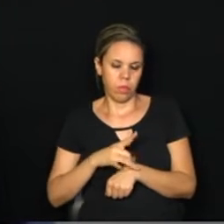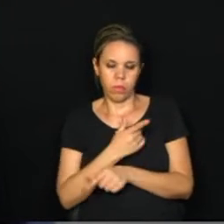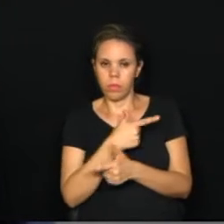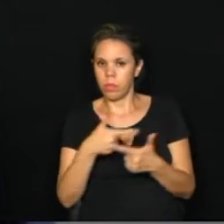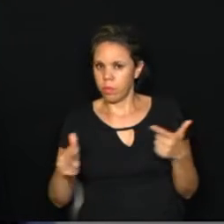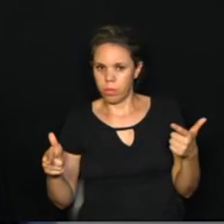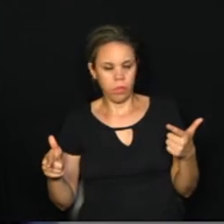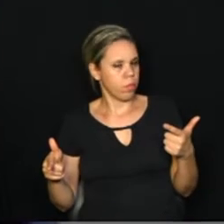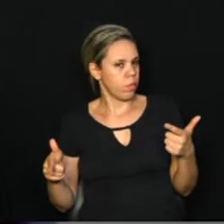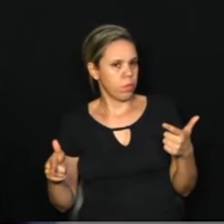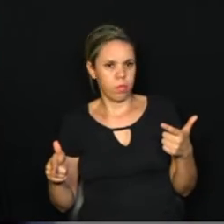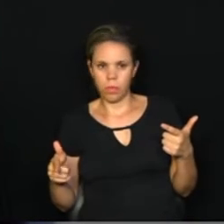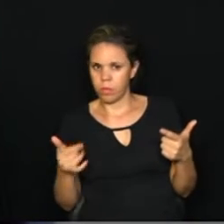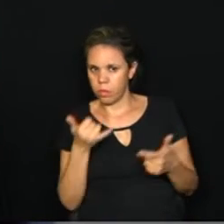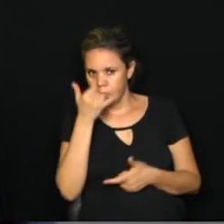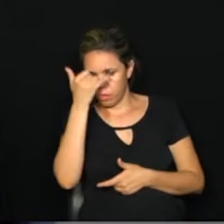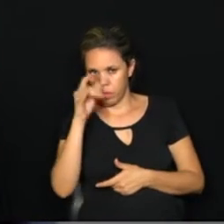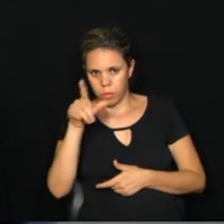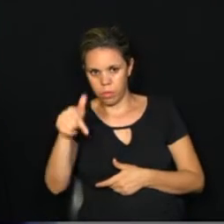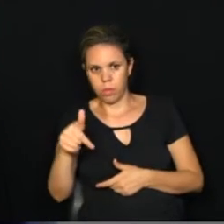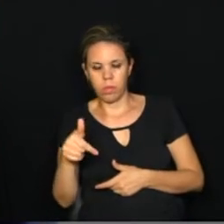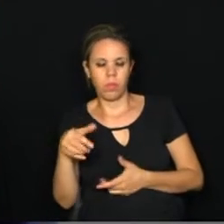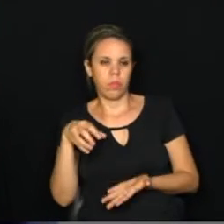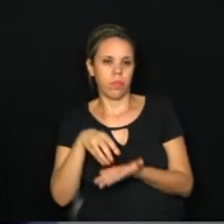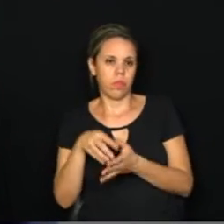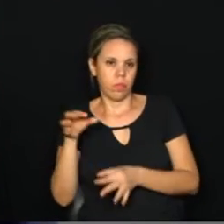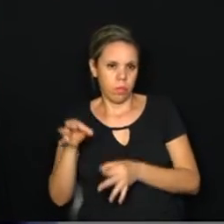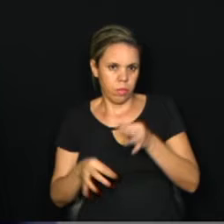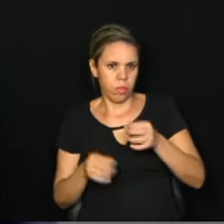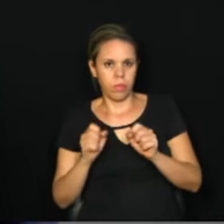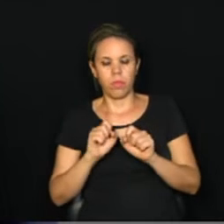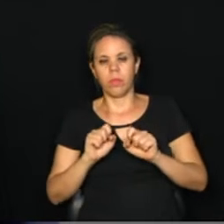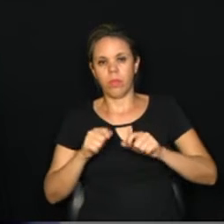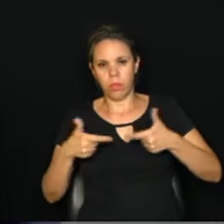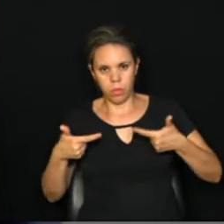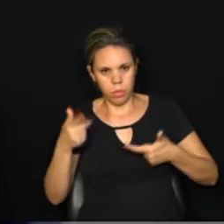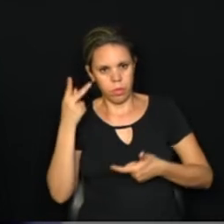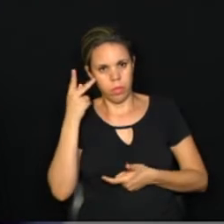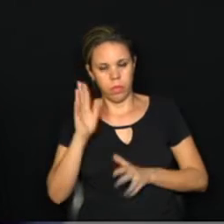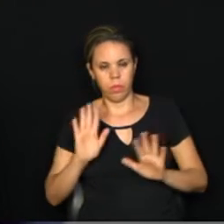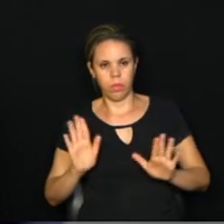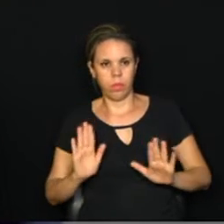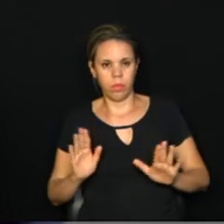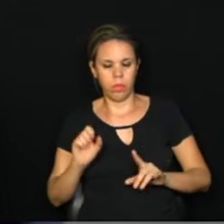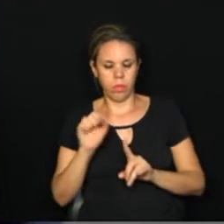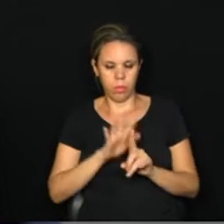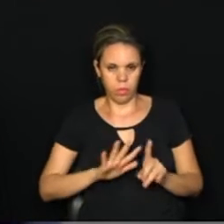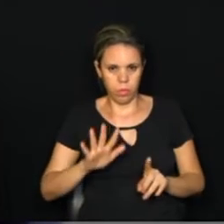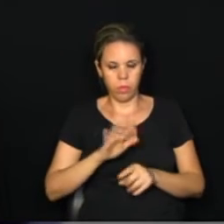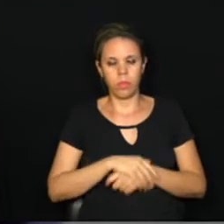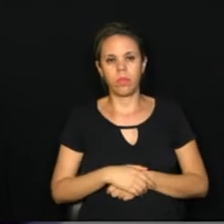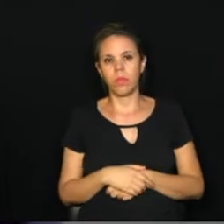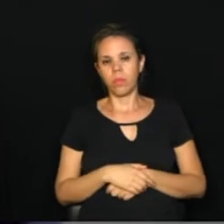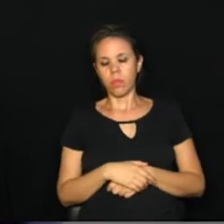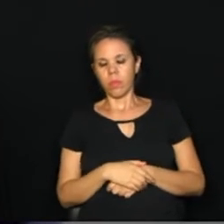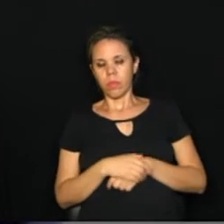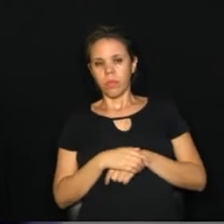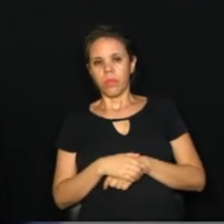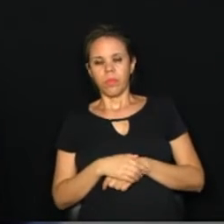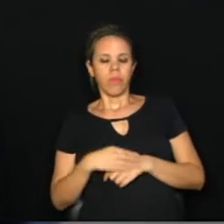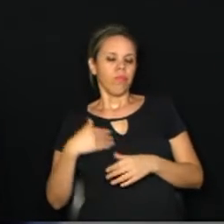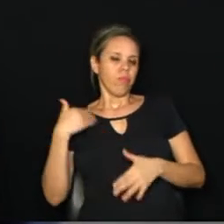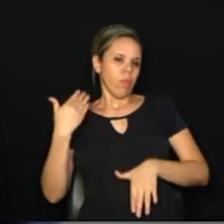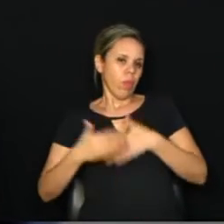nenhuma implicação depois com o Tribunal de Contas, com a Assembleia Legislativa, enfim, para a sociedade em geral. É um